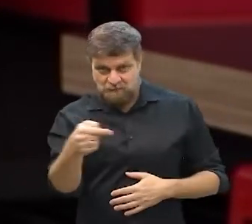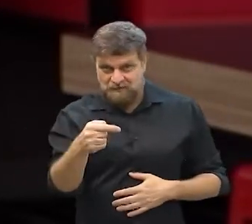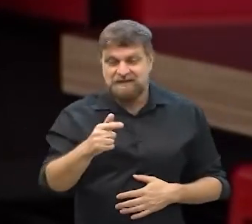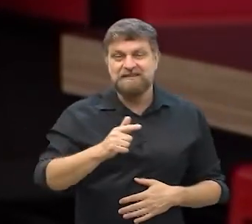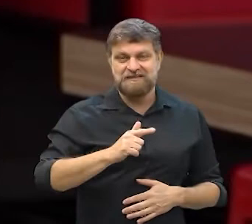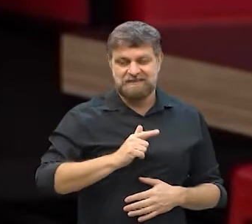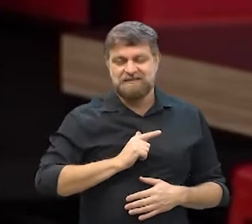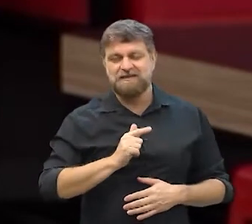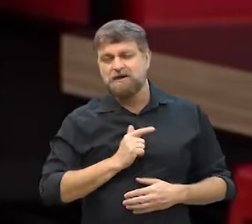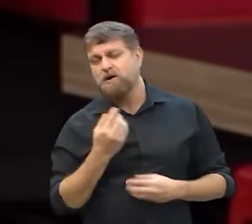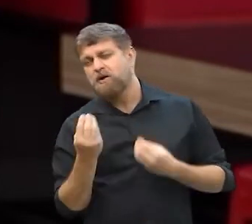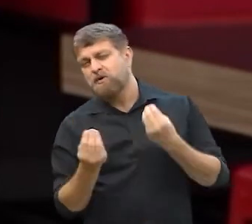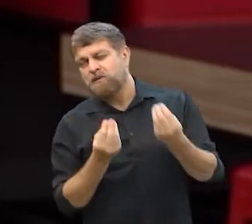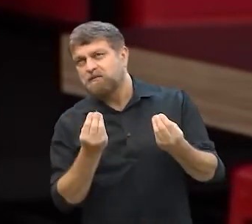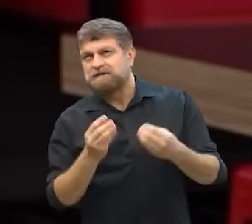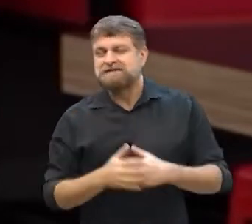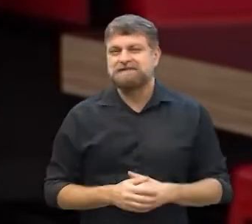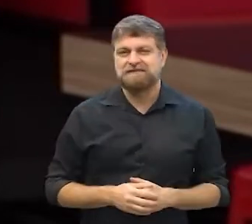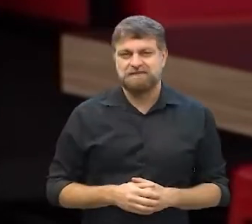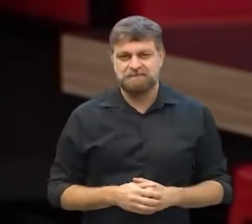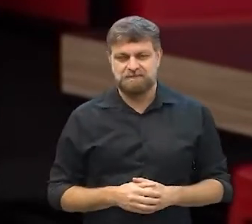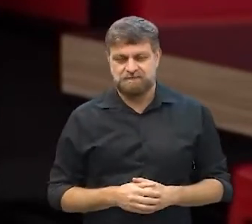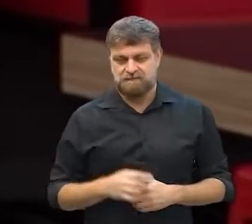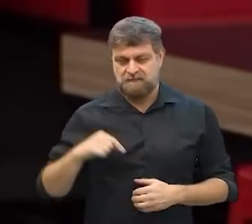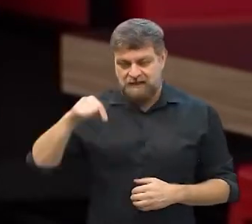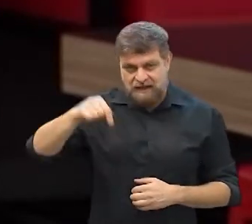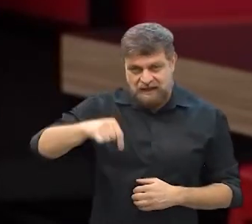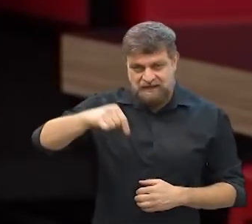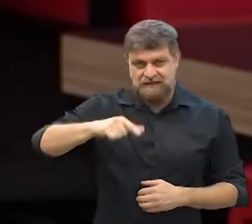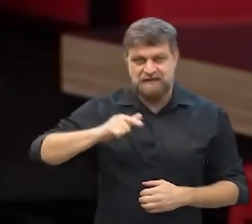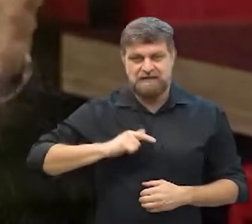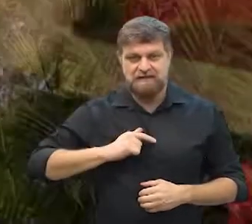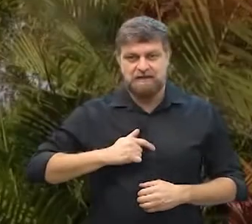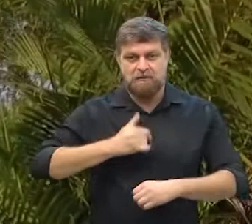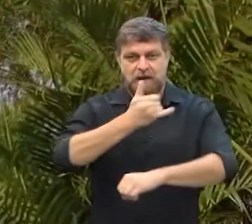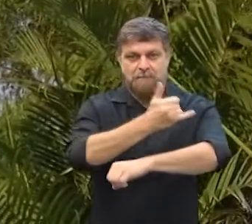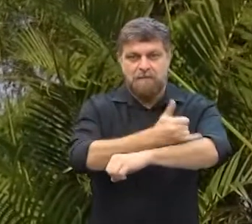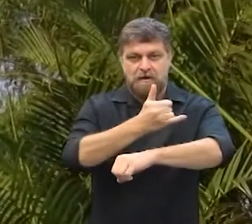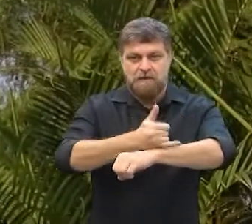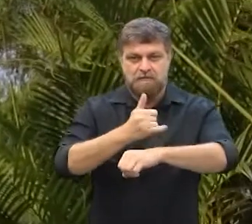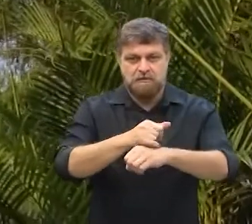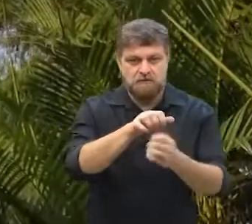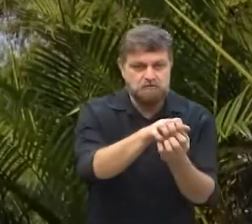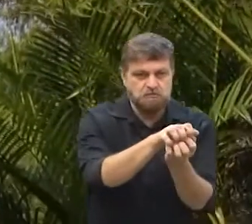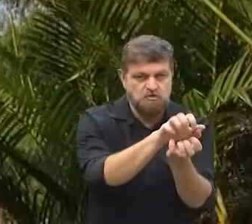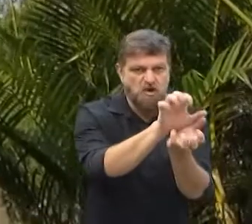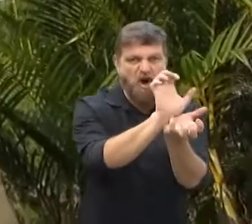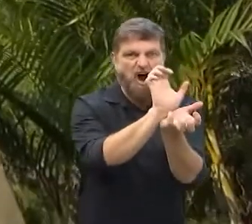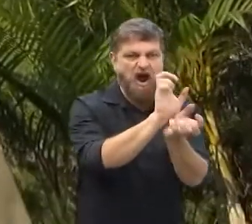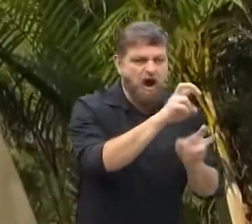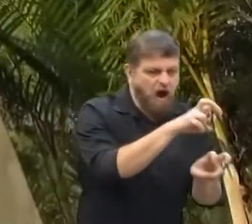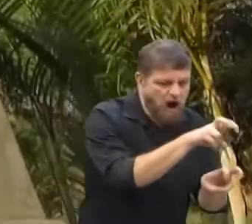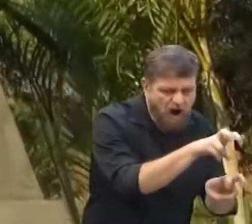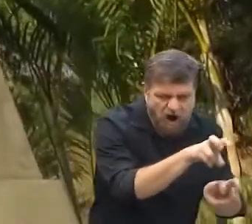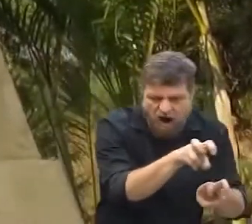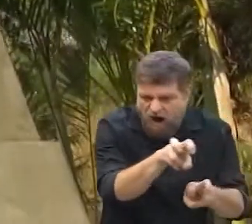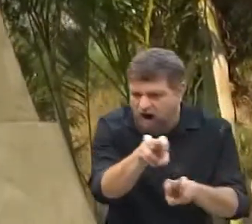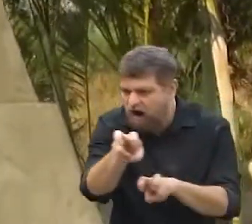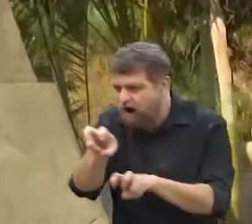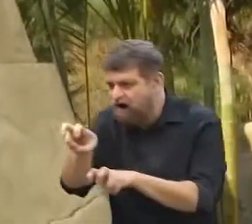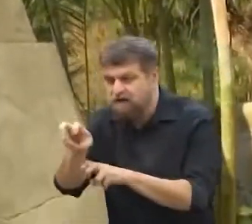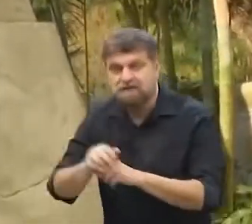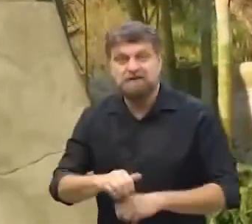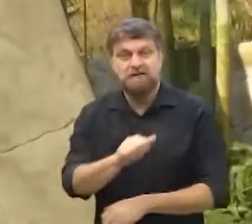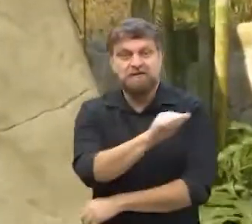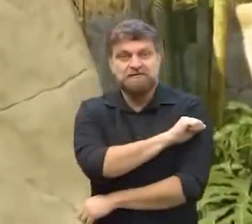jogos, através de, como é o nosso caso, de uma exposição de dinossauros, os alunos podem aprender